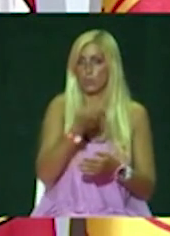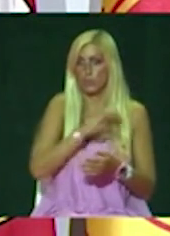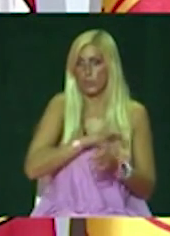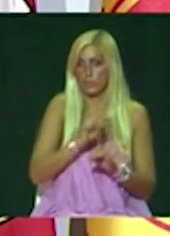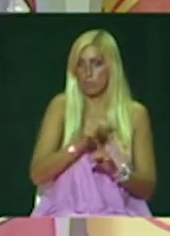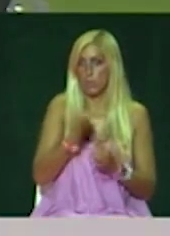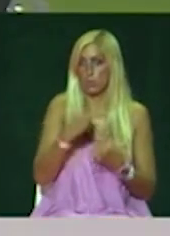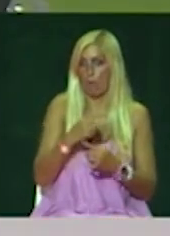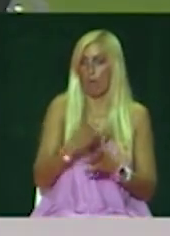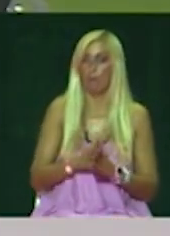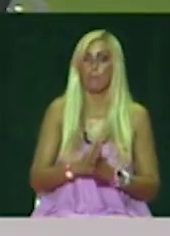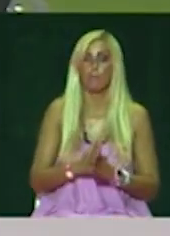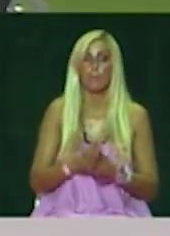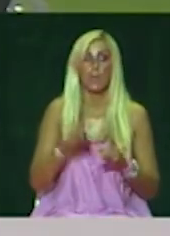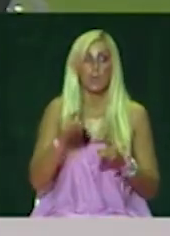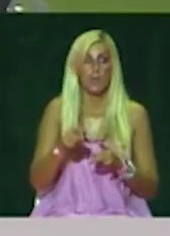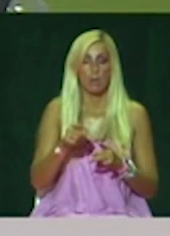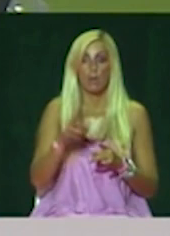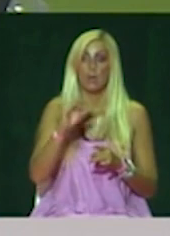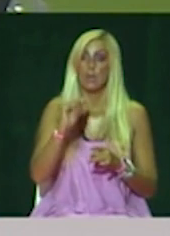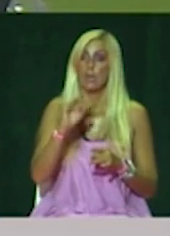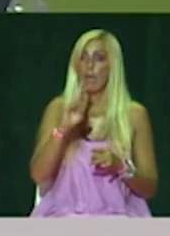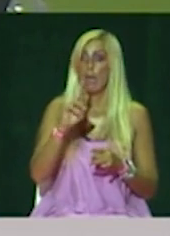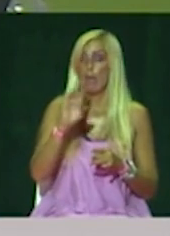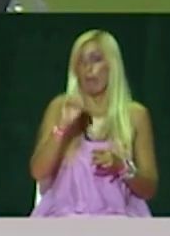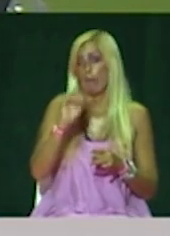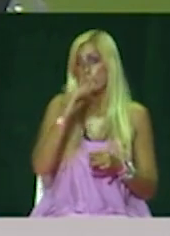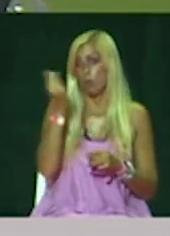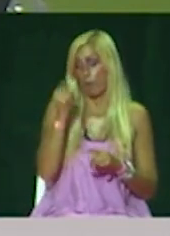oferem. E vamos, quanto ao IRS Jovem,